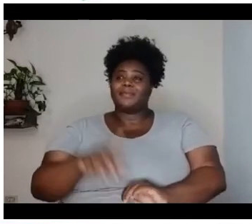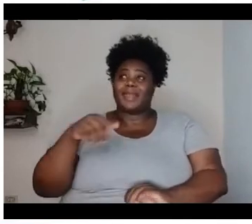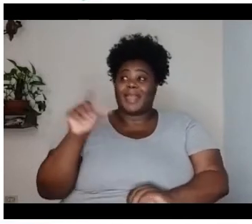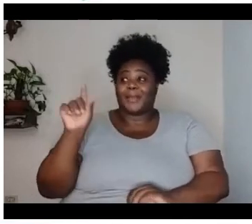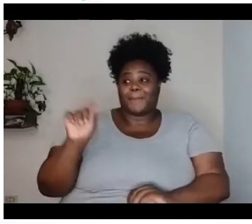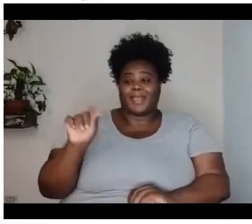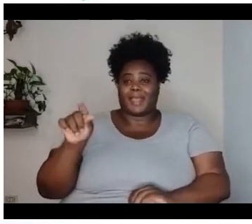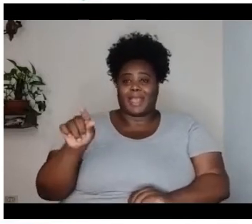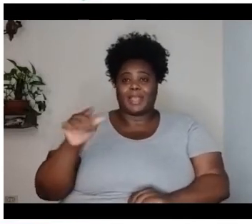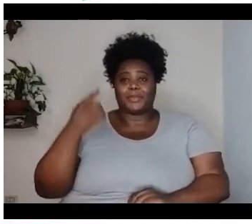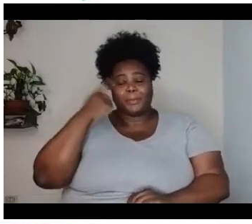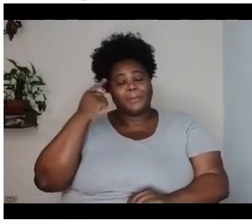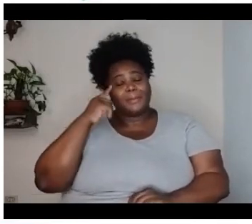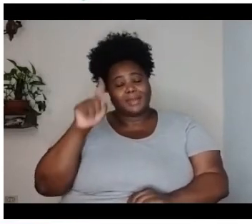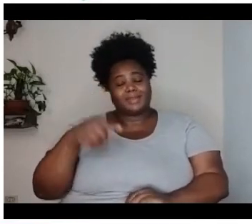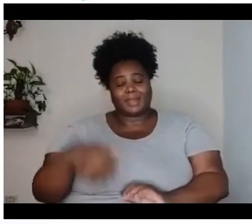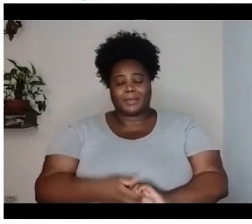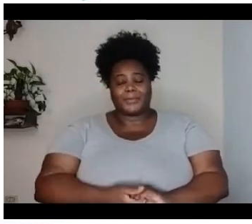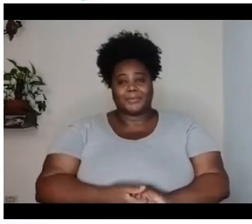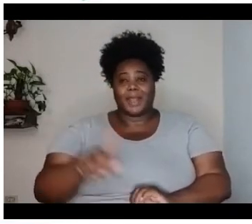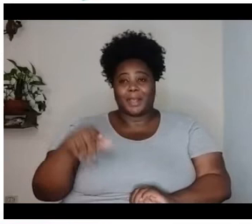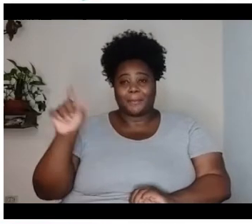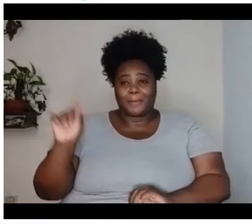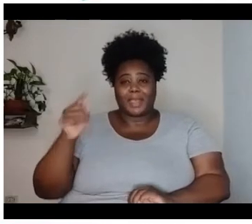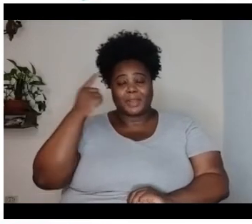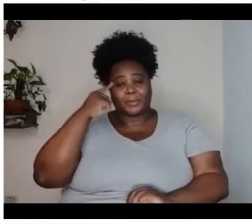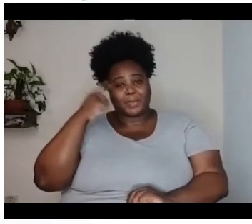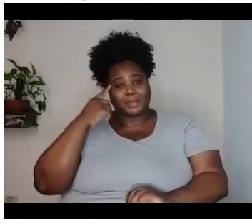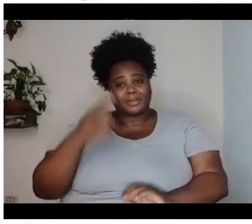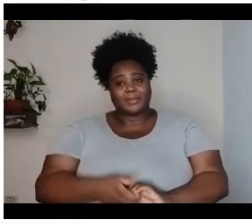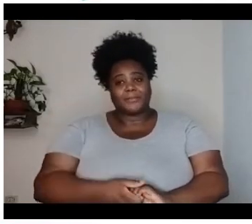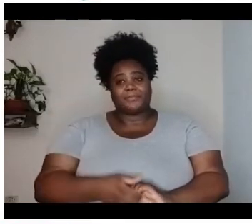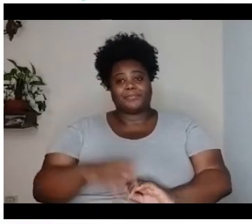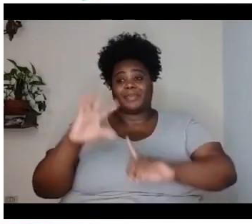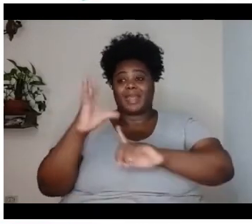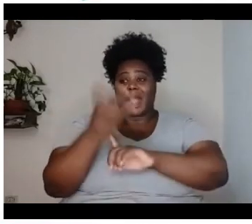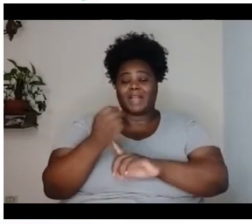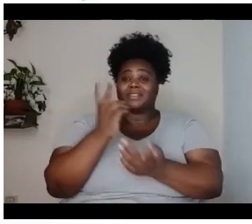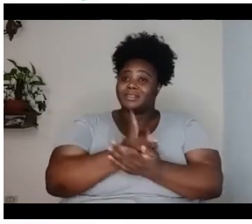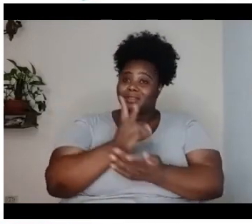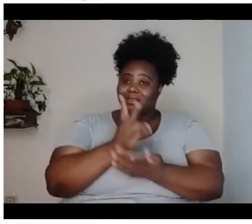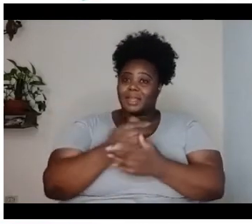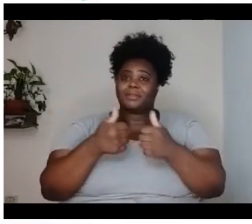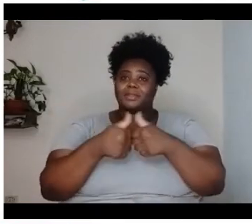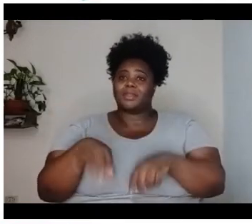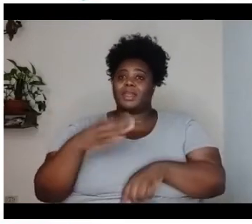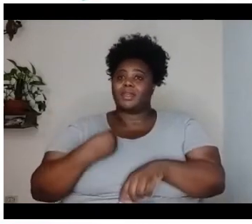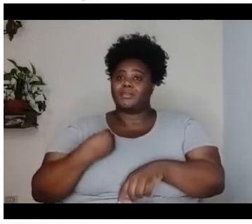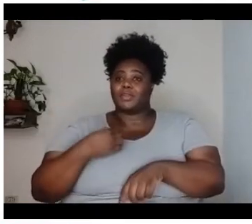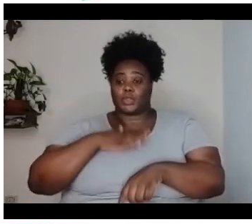limitador esse pensamento, é muito pequeno esse pensamento. A arte sempre está, no